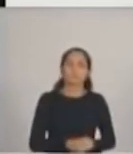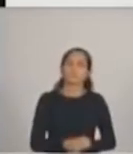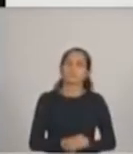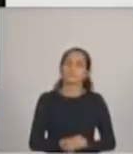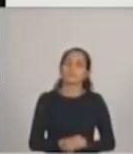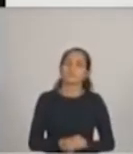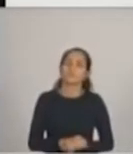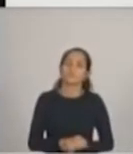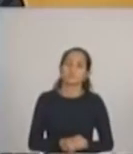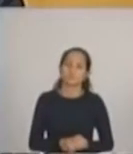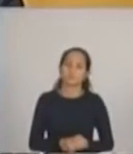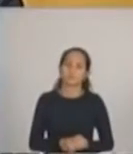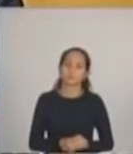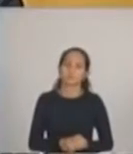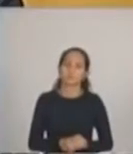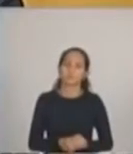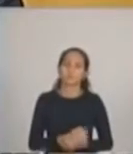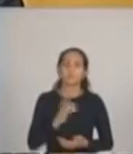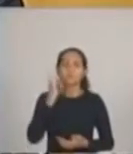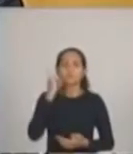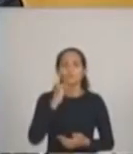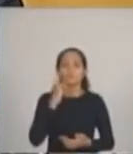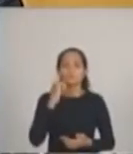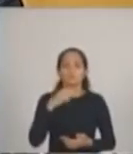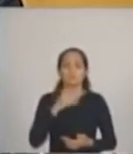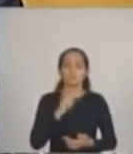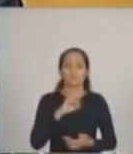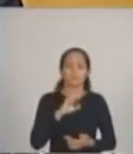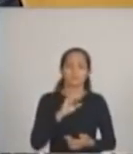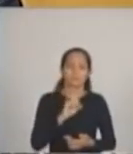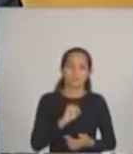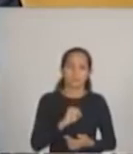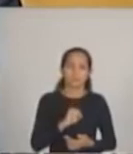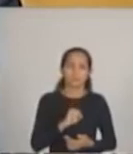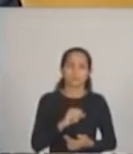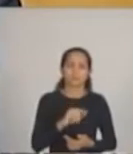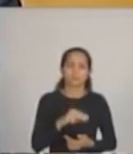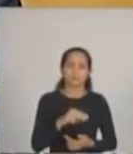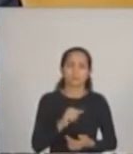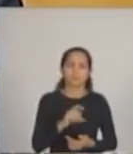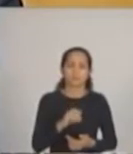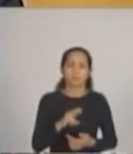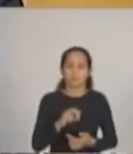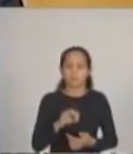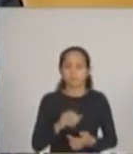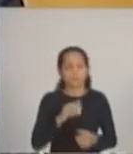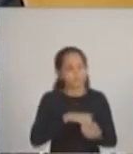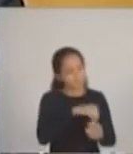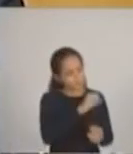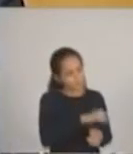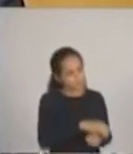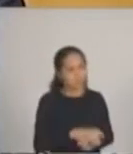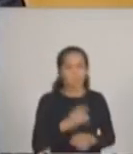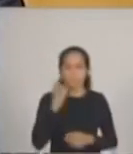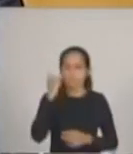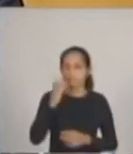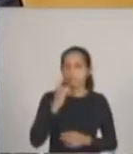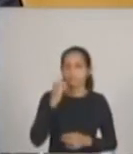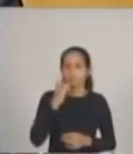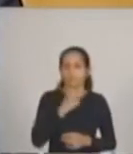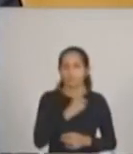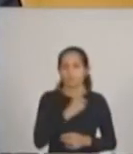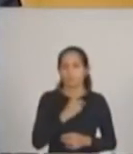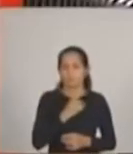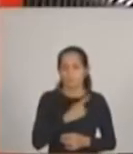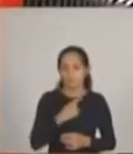Marcos Garcia, vota sim. Deputado Marcos Madureira. Sim. Sim. Deputado Pastor Marcos Mansur.